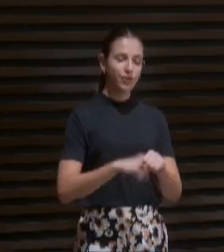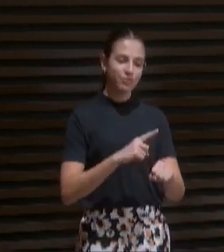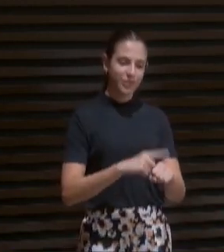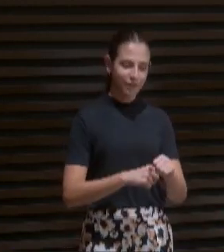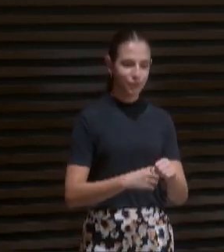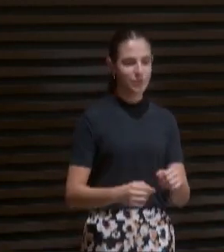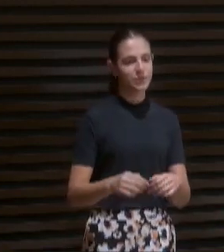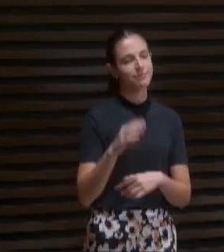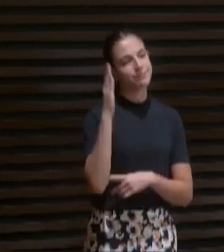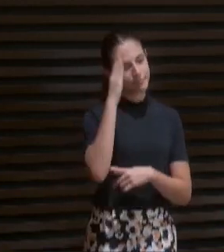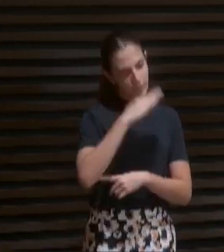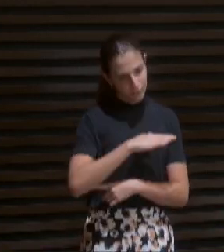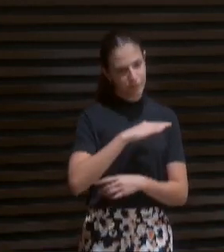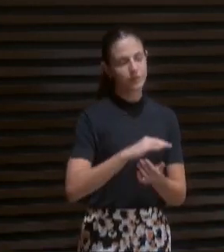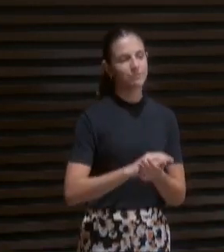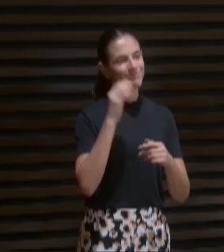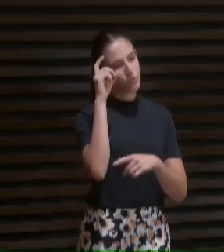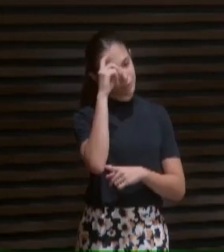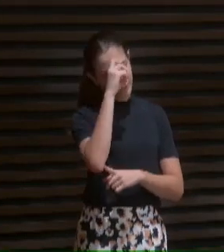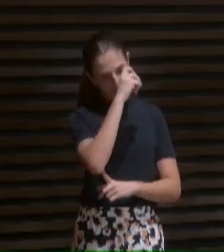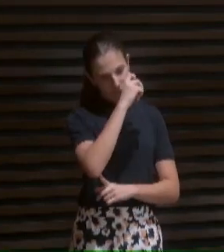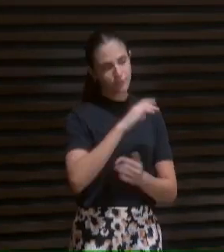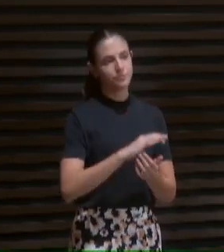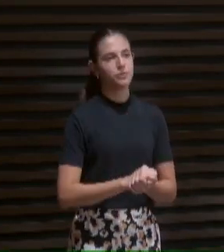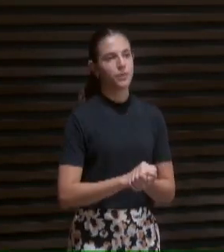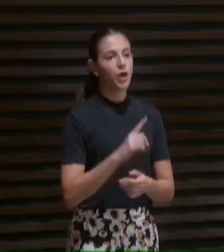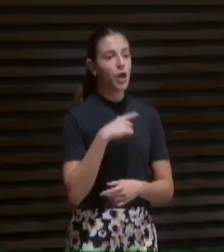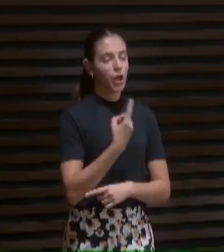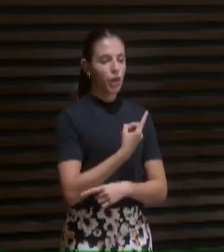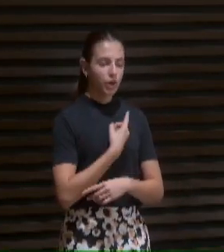esta cultura de possessão.